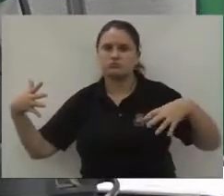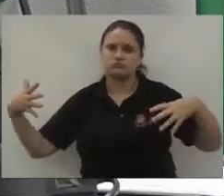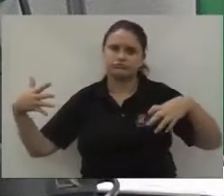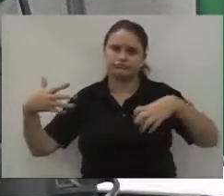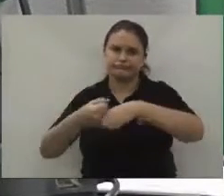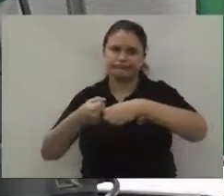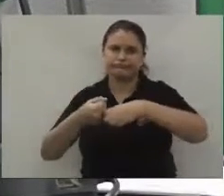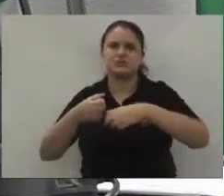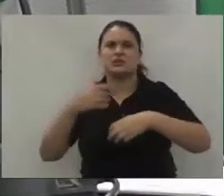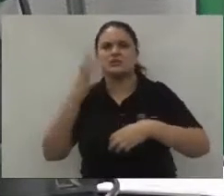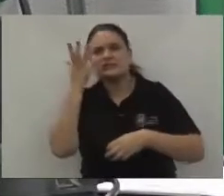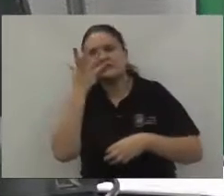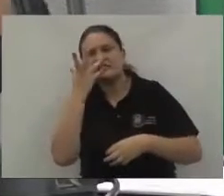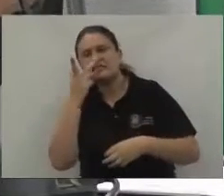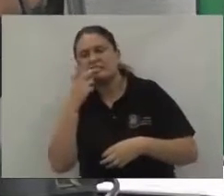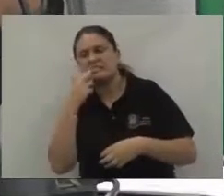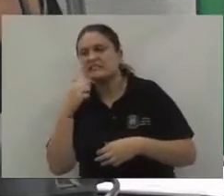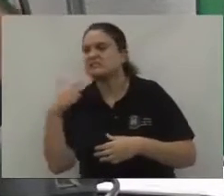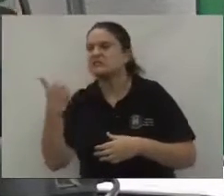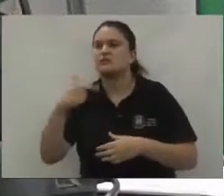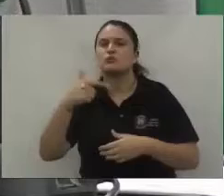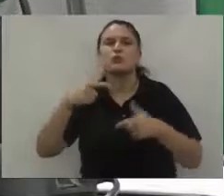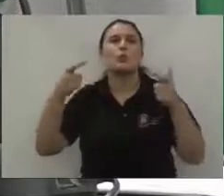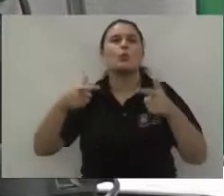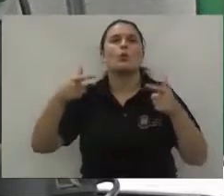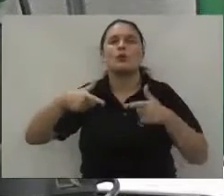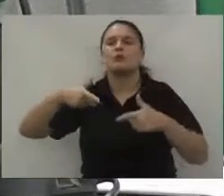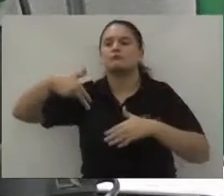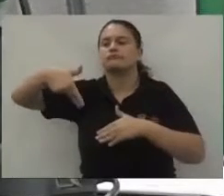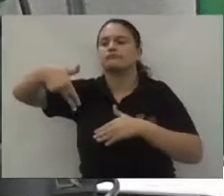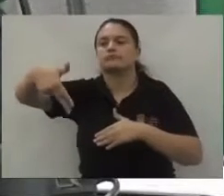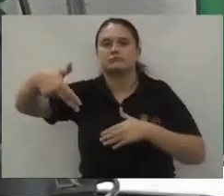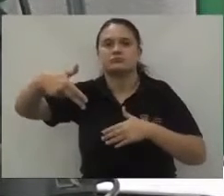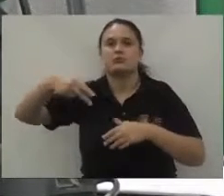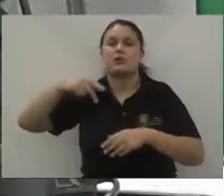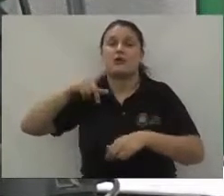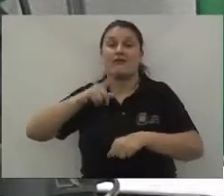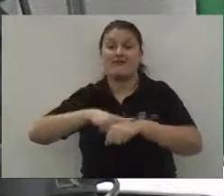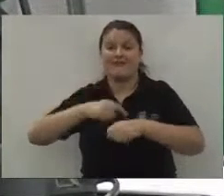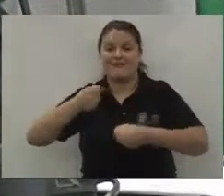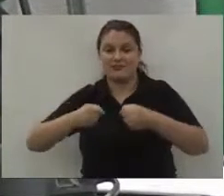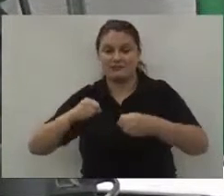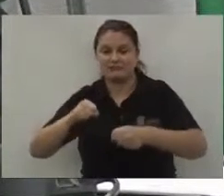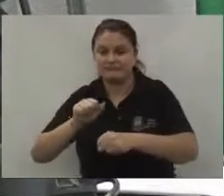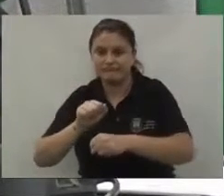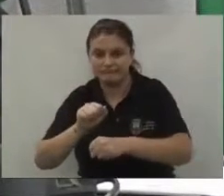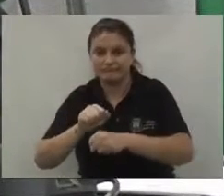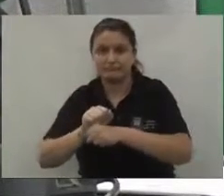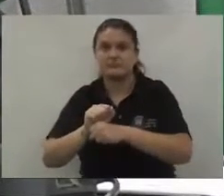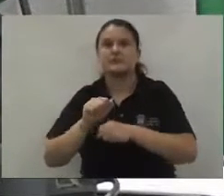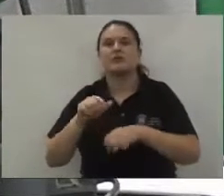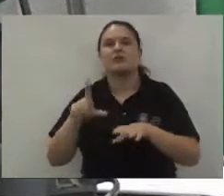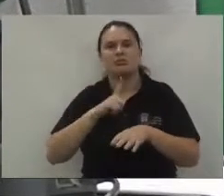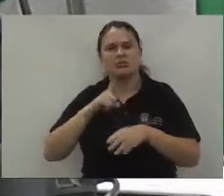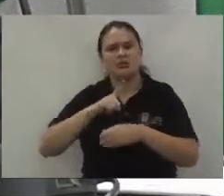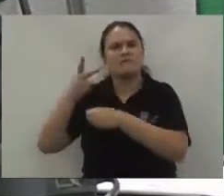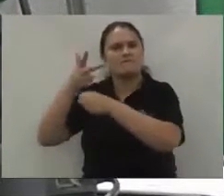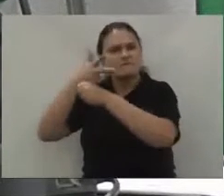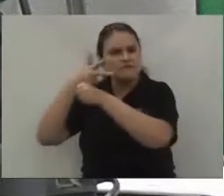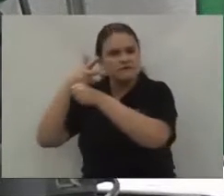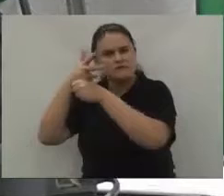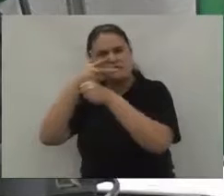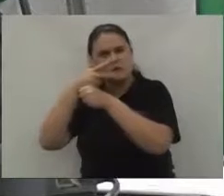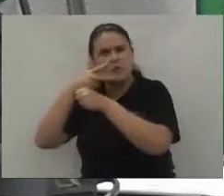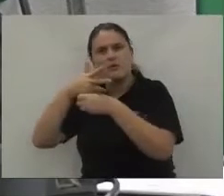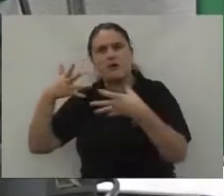de situação de crianças indo atravessar, e sorte que o carro parou na hora. Temos lá filmagens